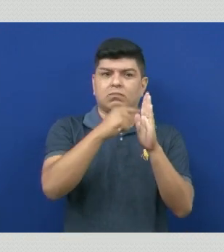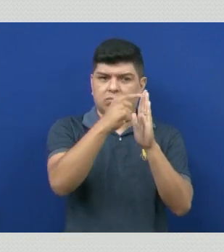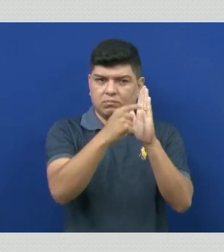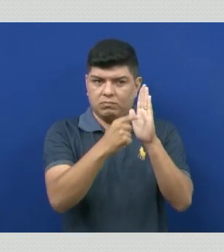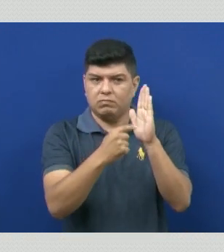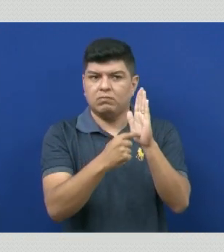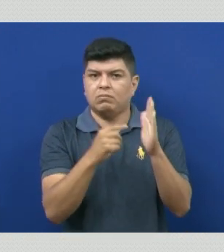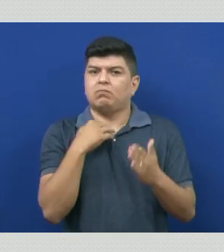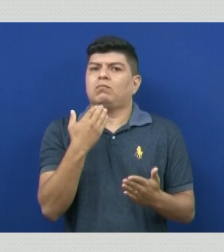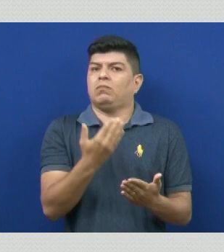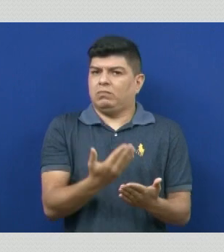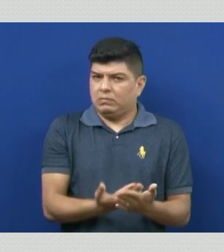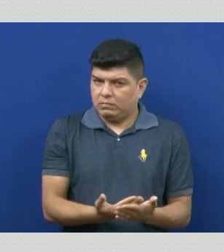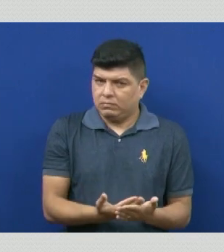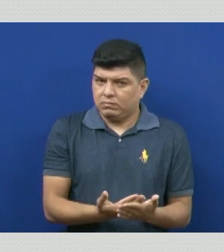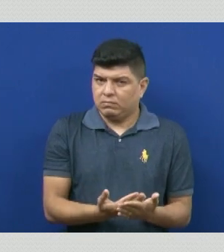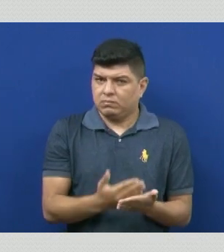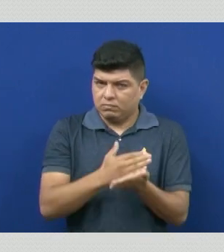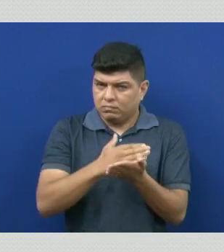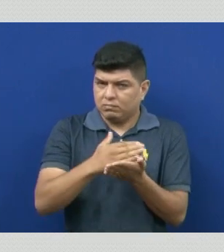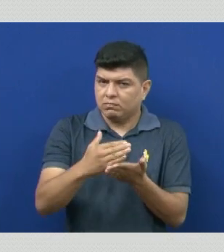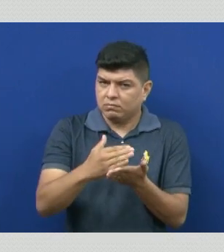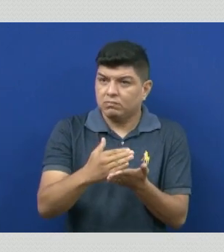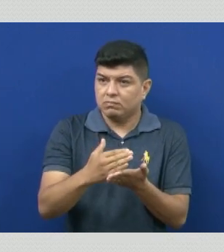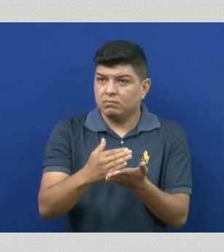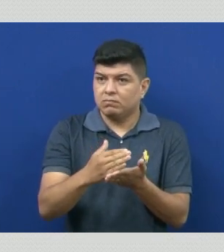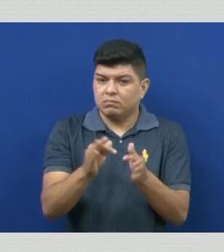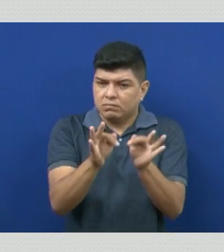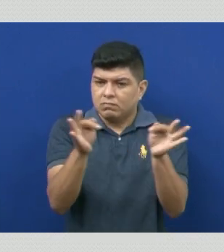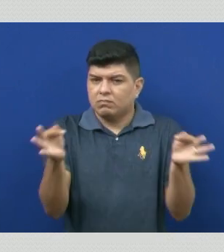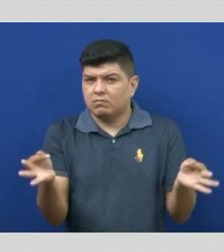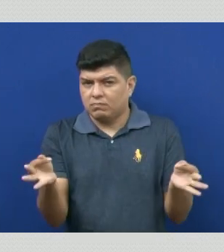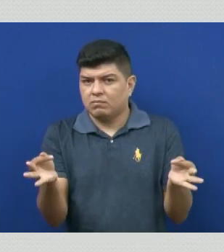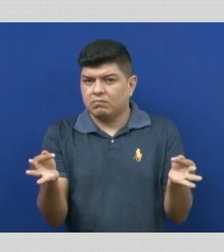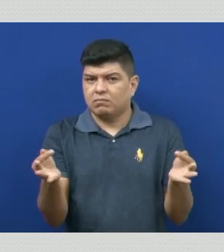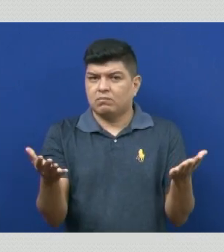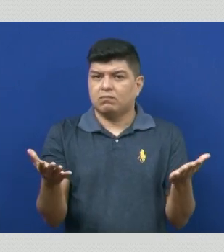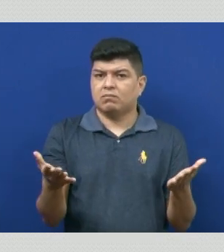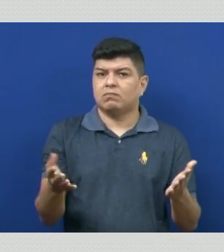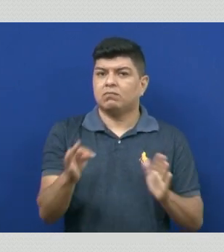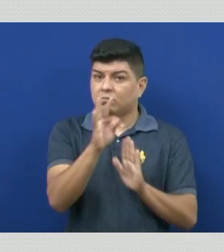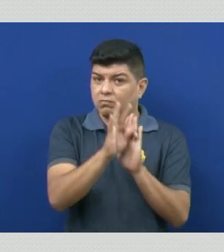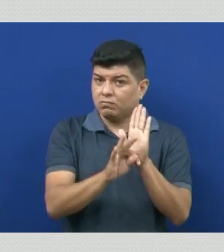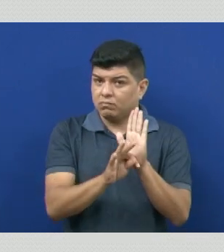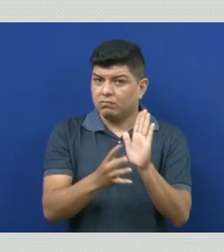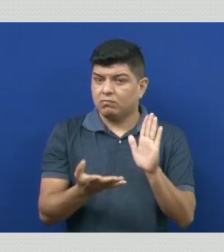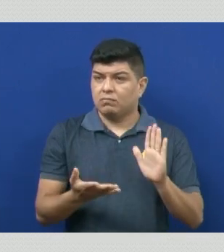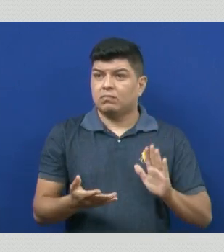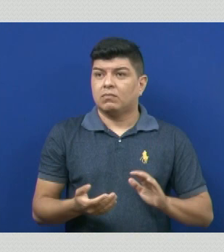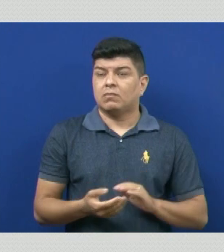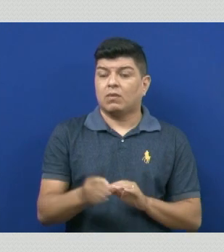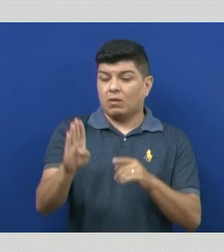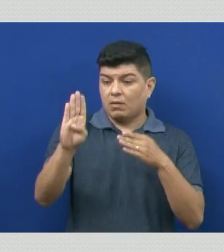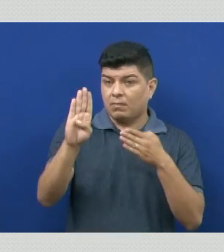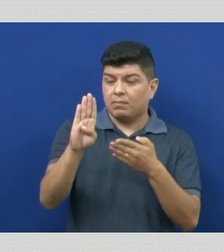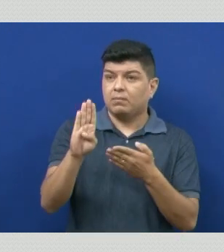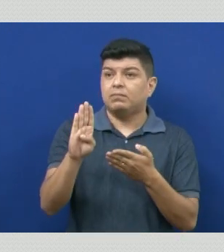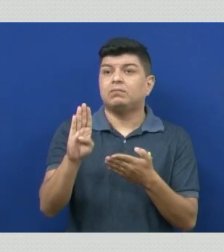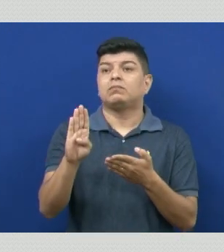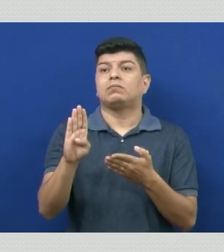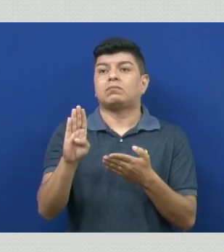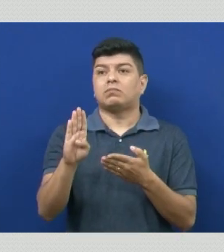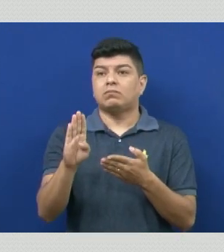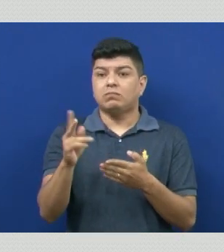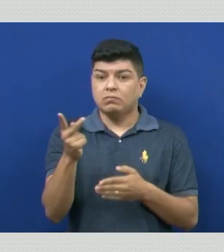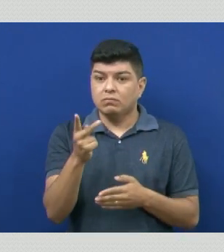que nós iniciamos alguma frase com ponto de exclamação, seja em um texto narrativo ou não? B, 2 pontos